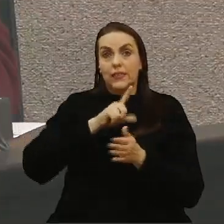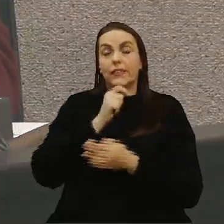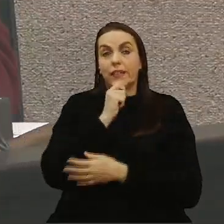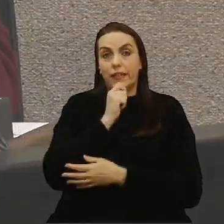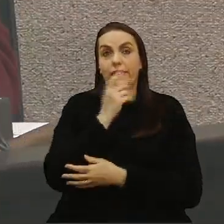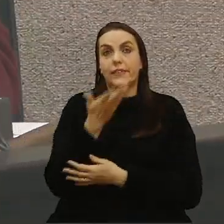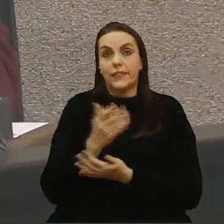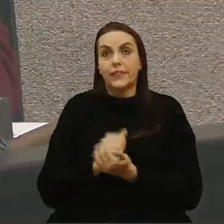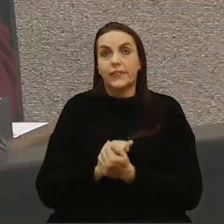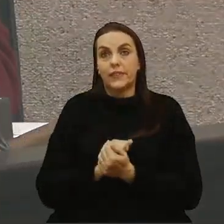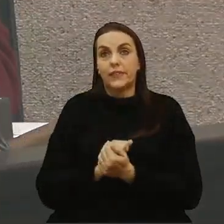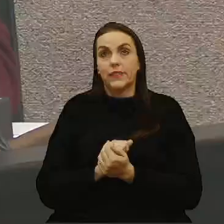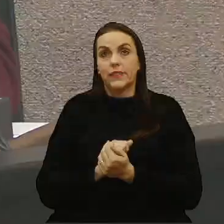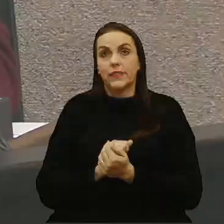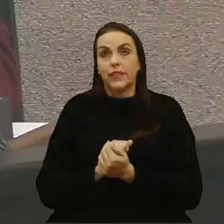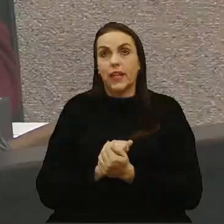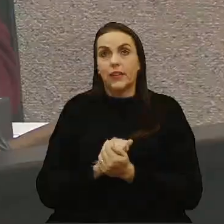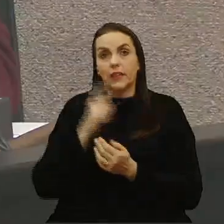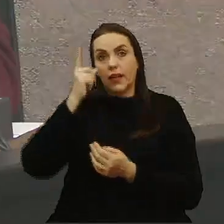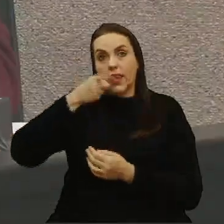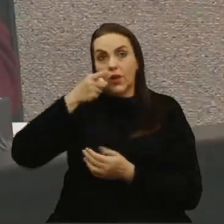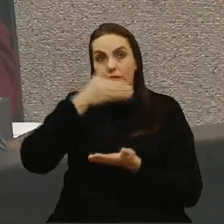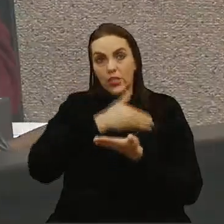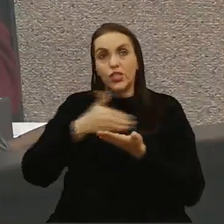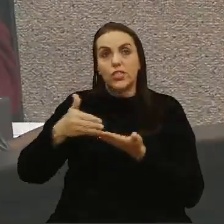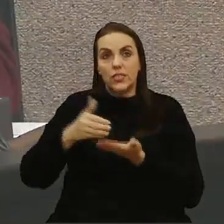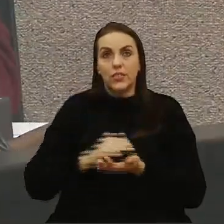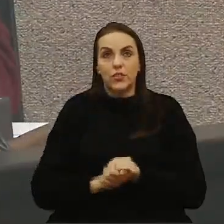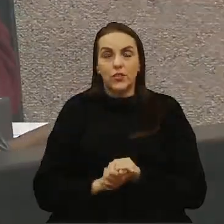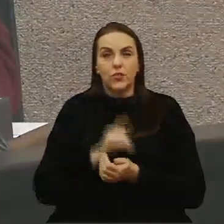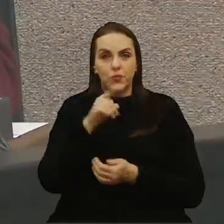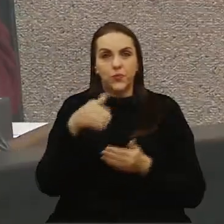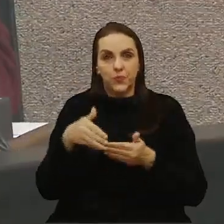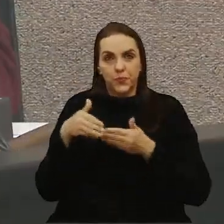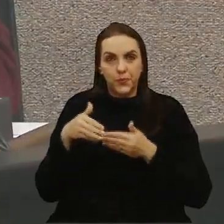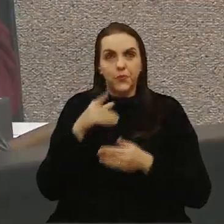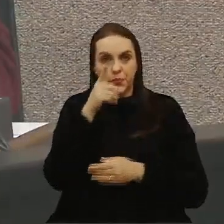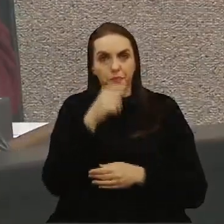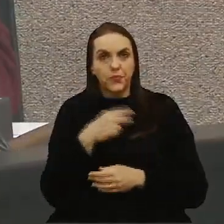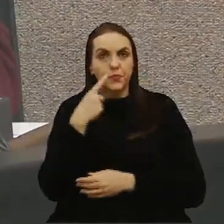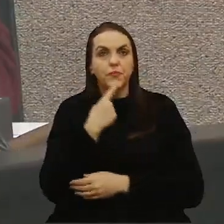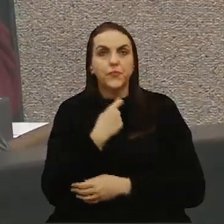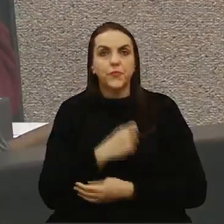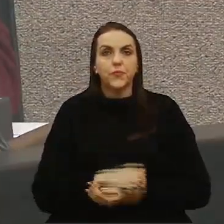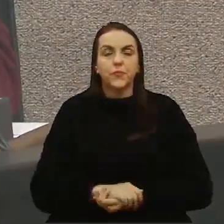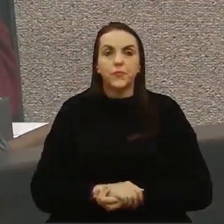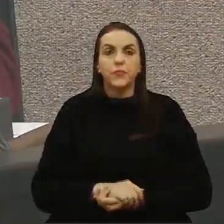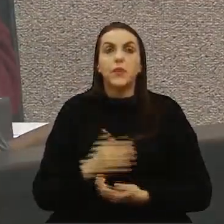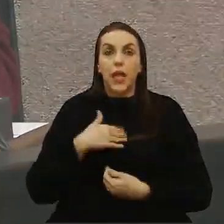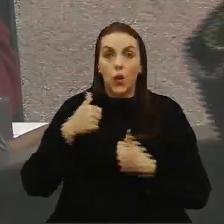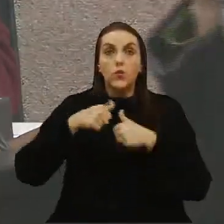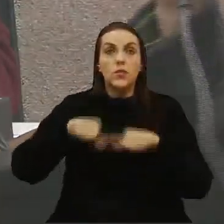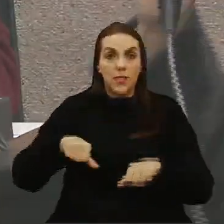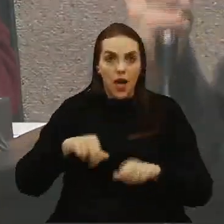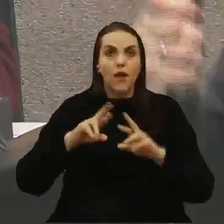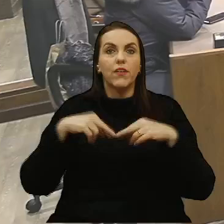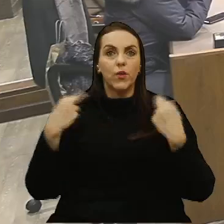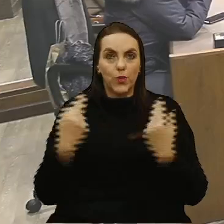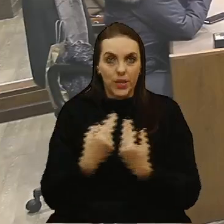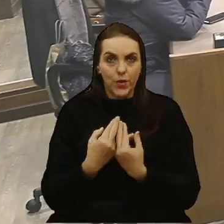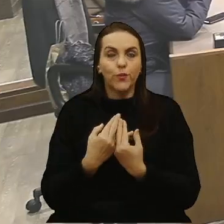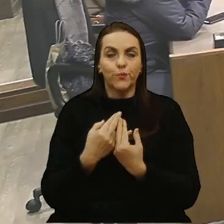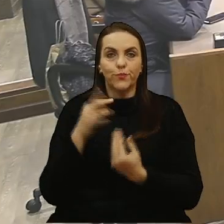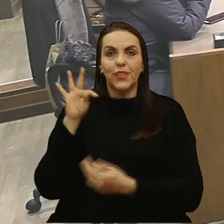da ordem de início. Seu à parte, vereadora Rose. Eu estava naquela reunião que a Tânia falou